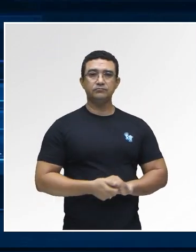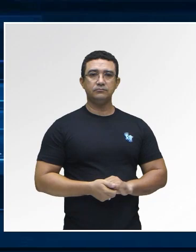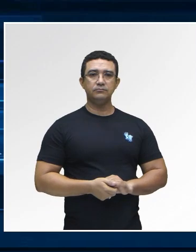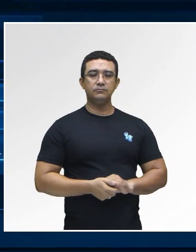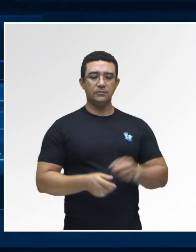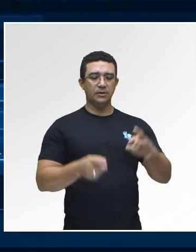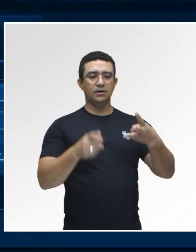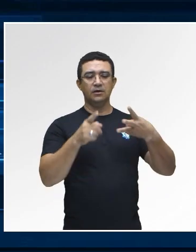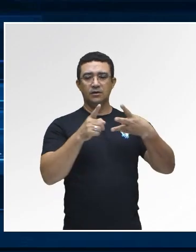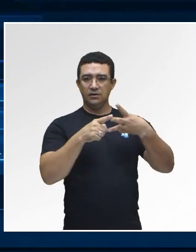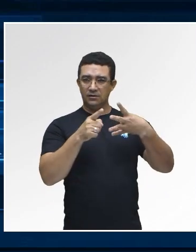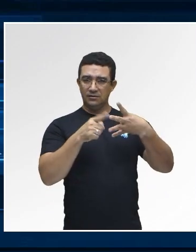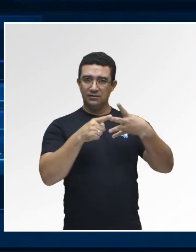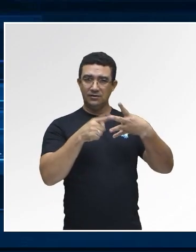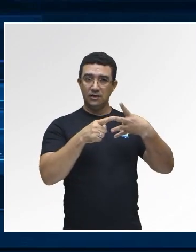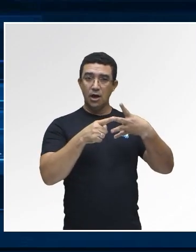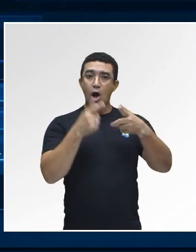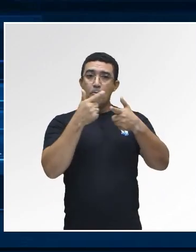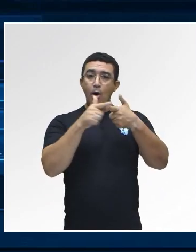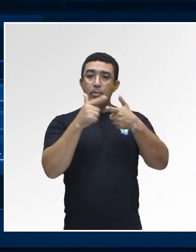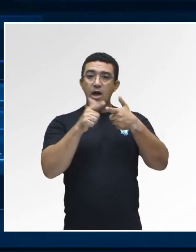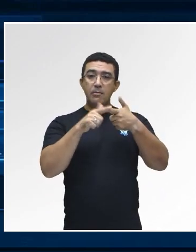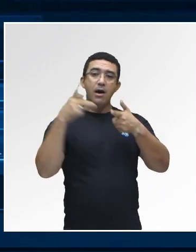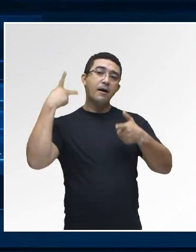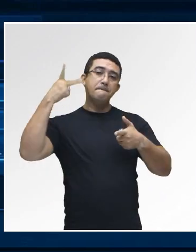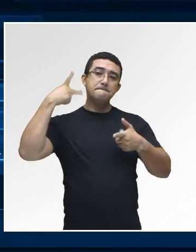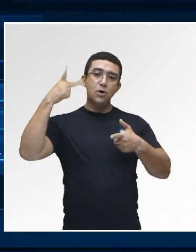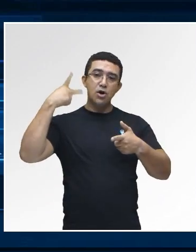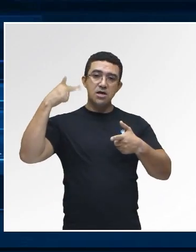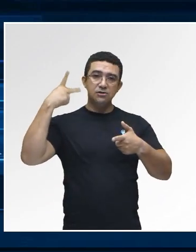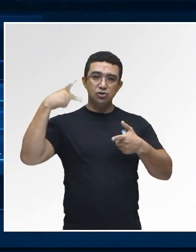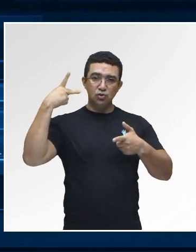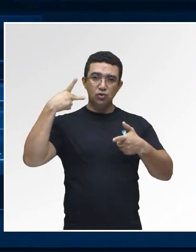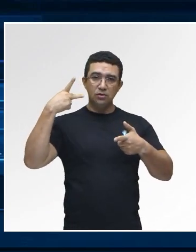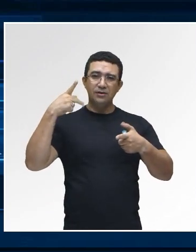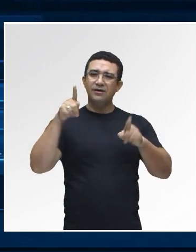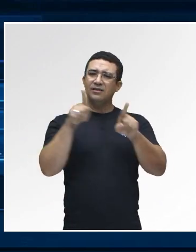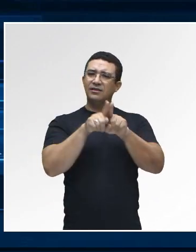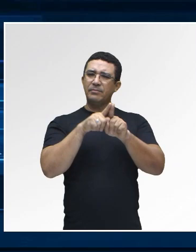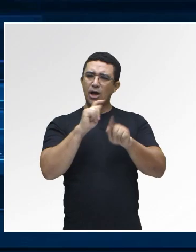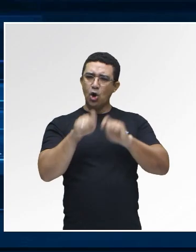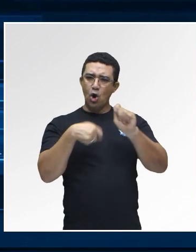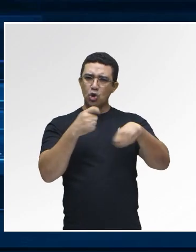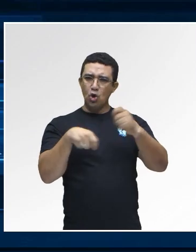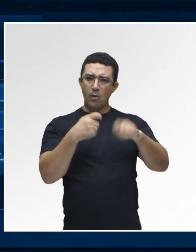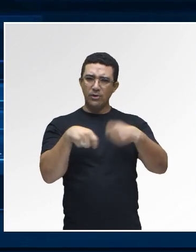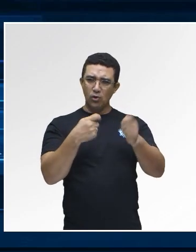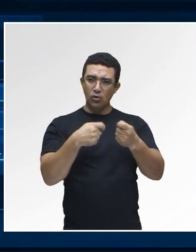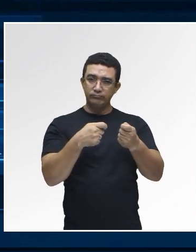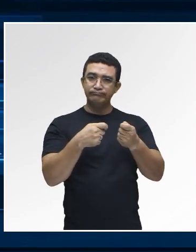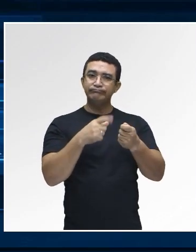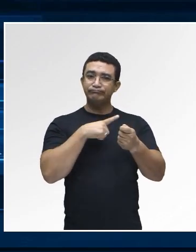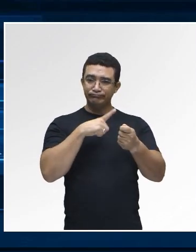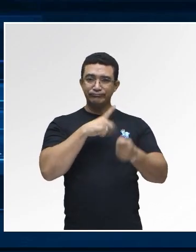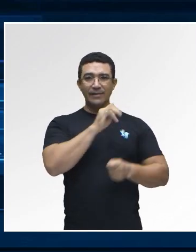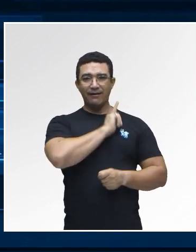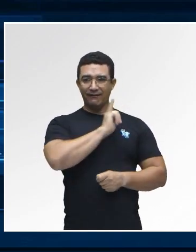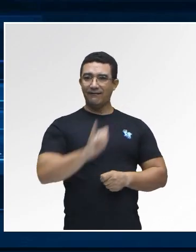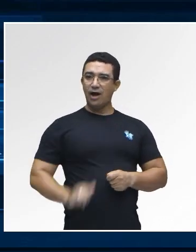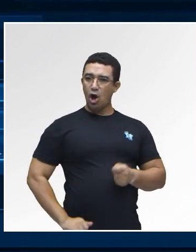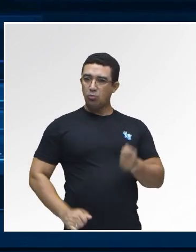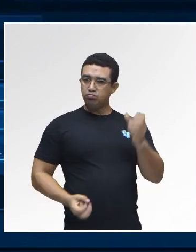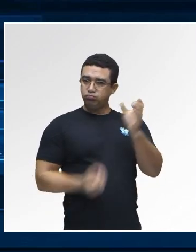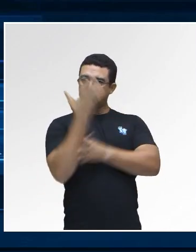o império à crise. Quais seriam os problemas políticos? Os romanos já haviam conquistado tudo o que era